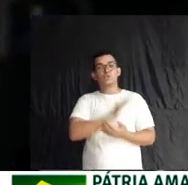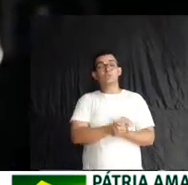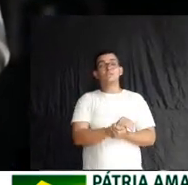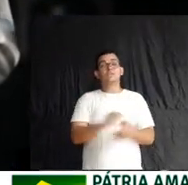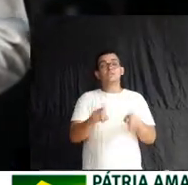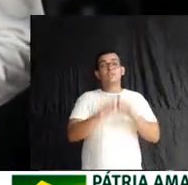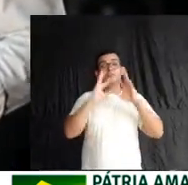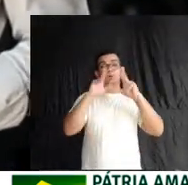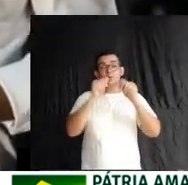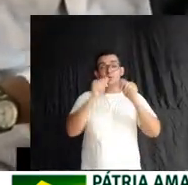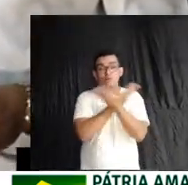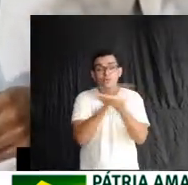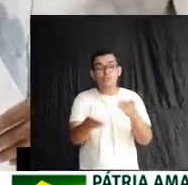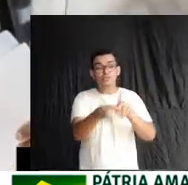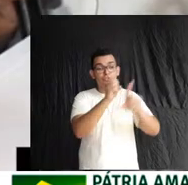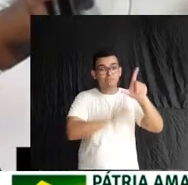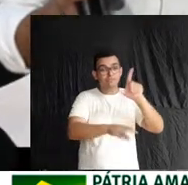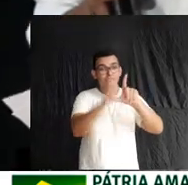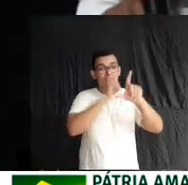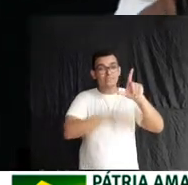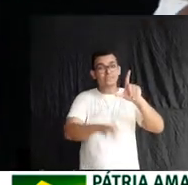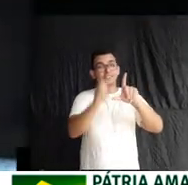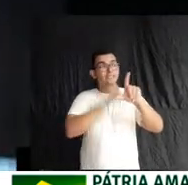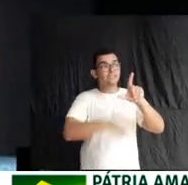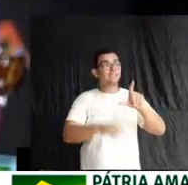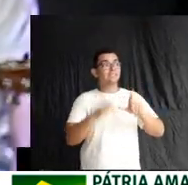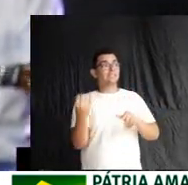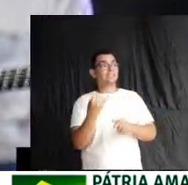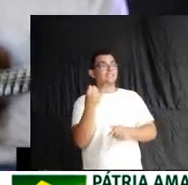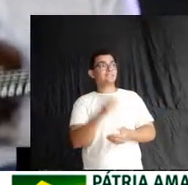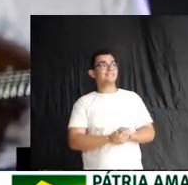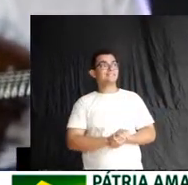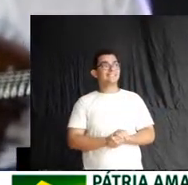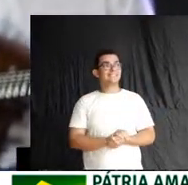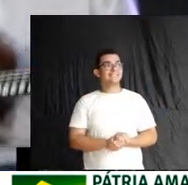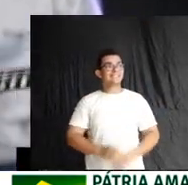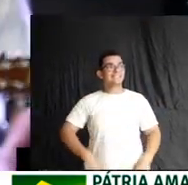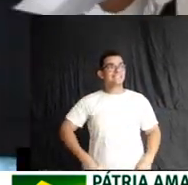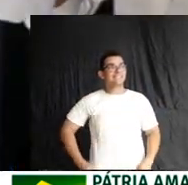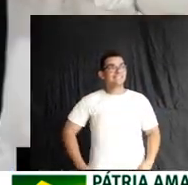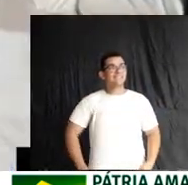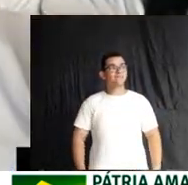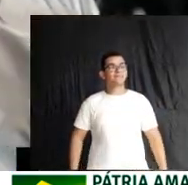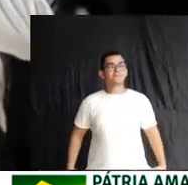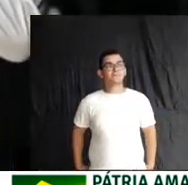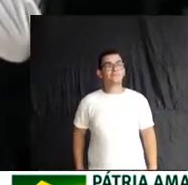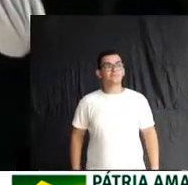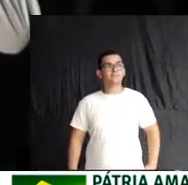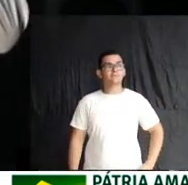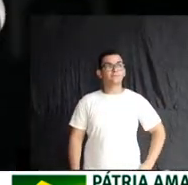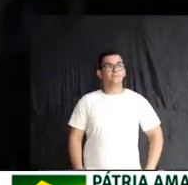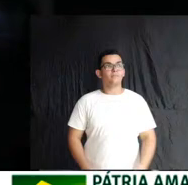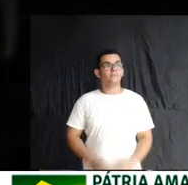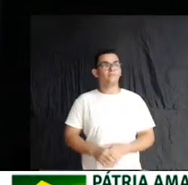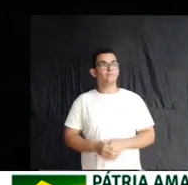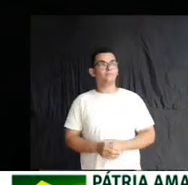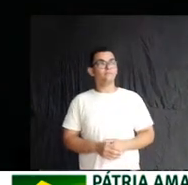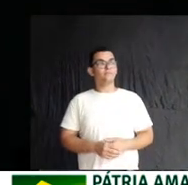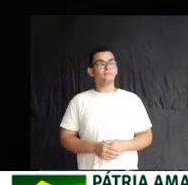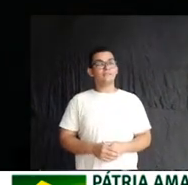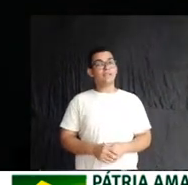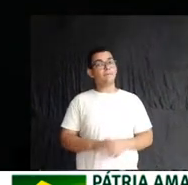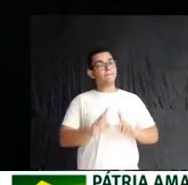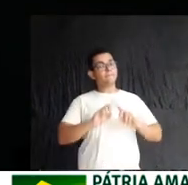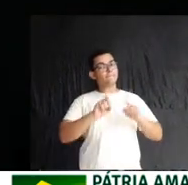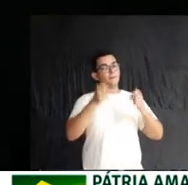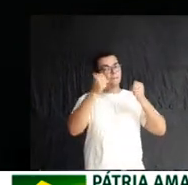vocês, compartilhem, por favor. Não quero tomar o tempo, que essa parte é do apresentador. Não, você pode falar à vontade. Ô, Adriana, é que eu estou vendo que você chamando o pessoal, convidando